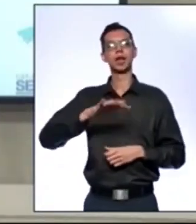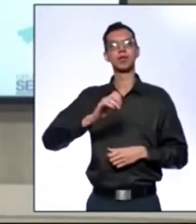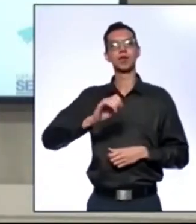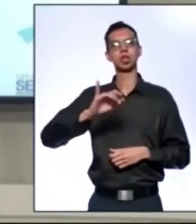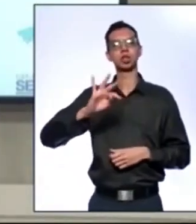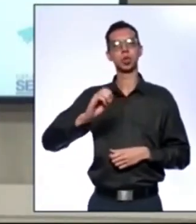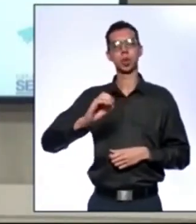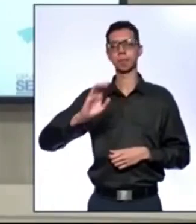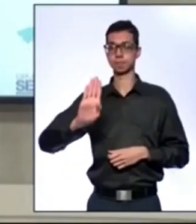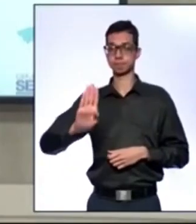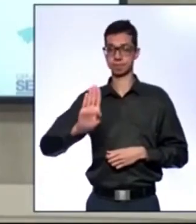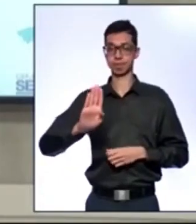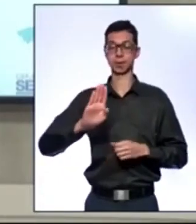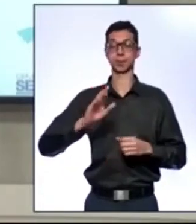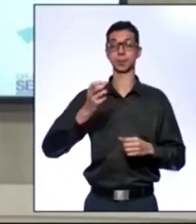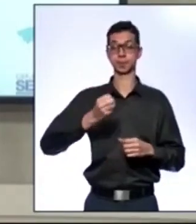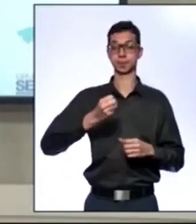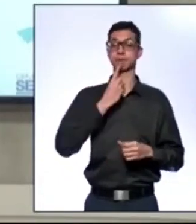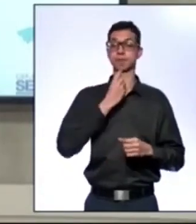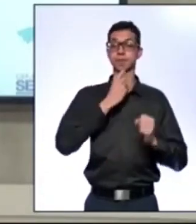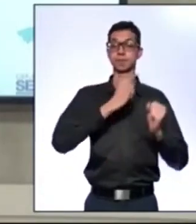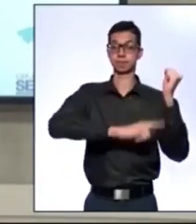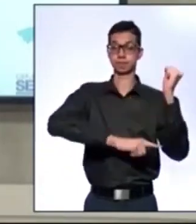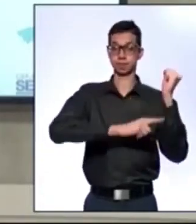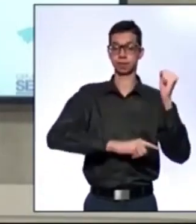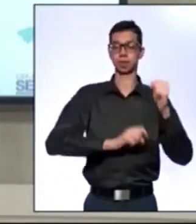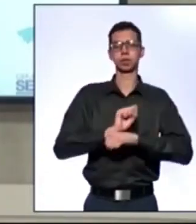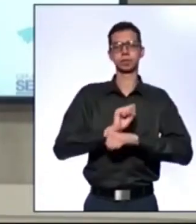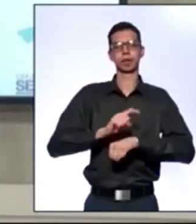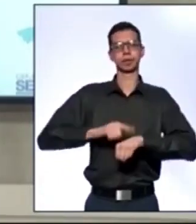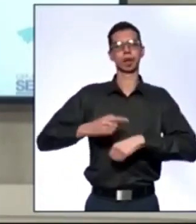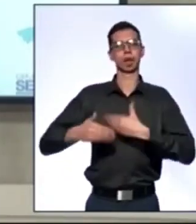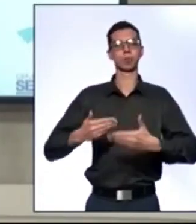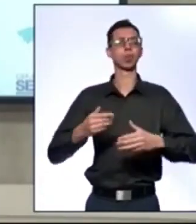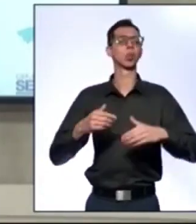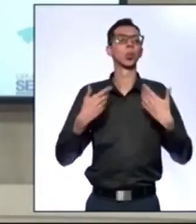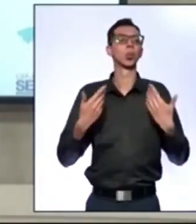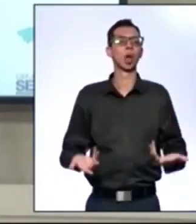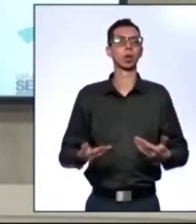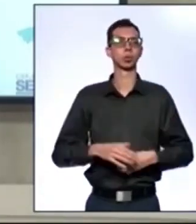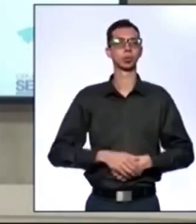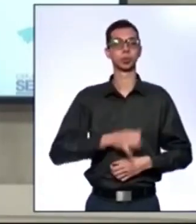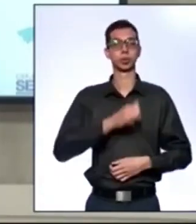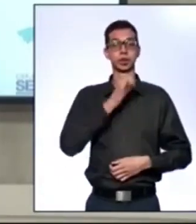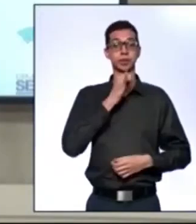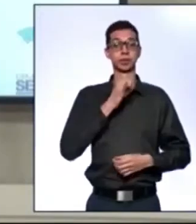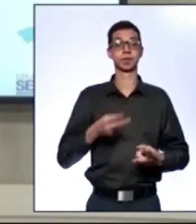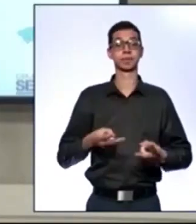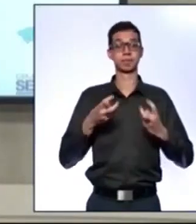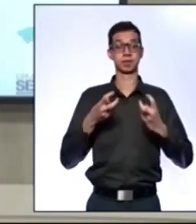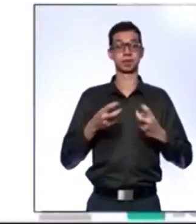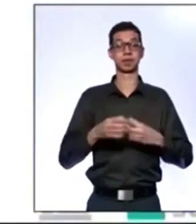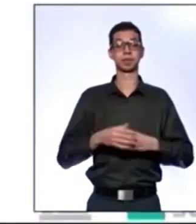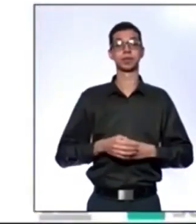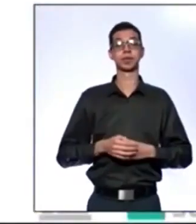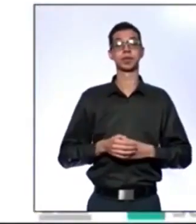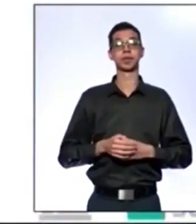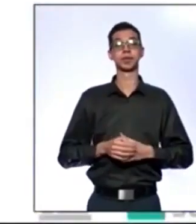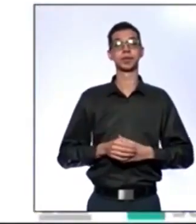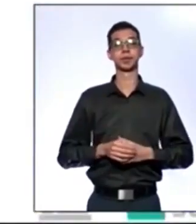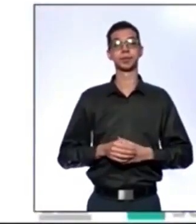diferente, está lá esperando o seu momento. O seu momento é o contato com o agente estranho.